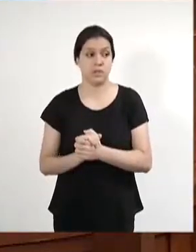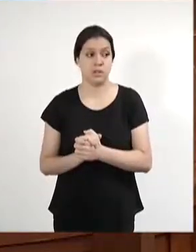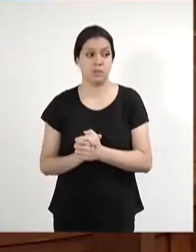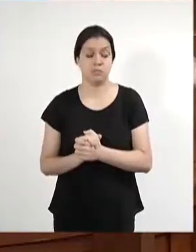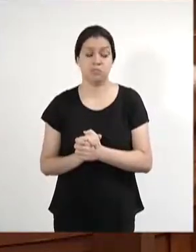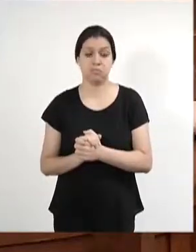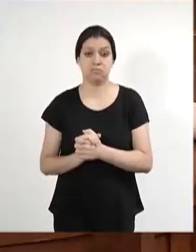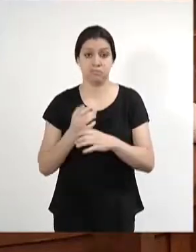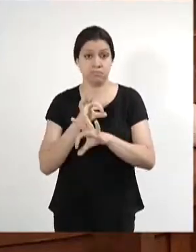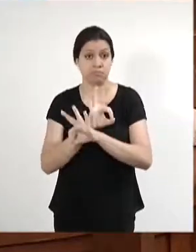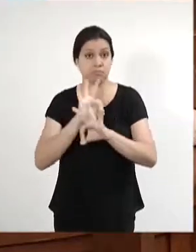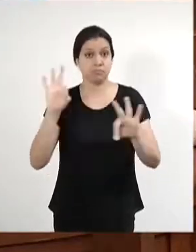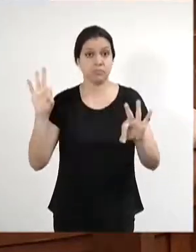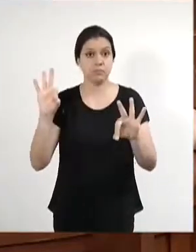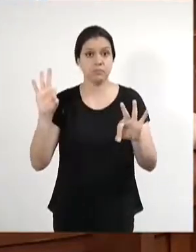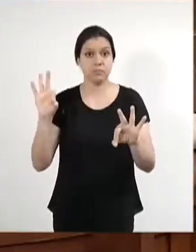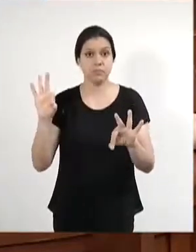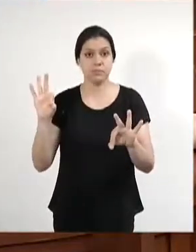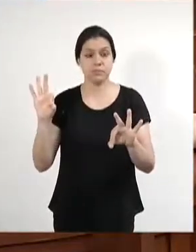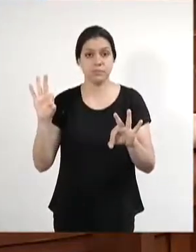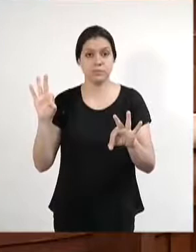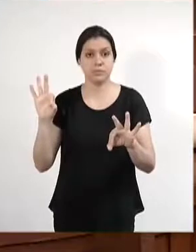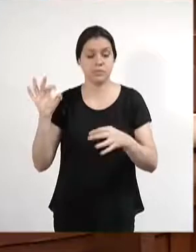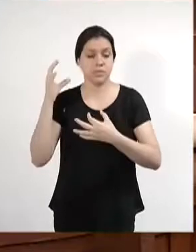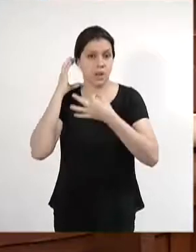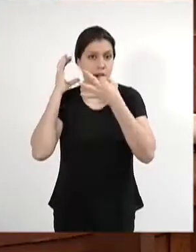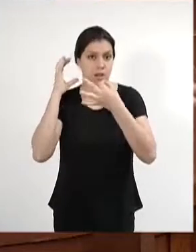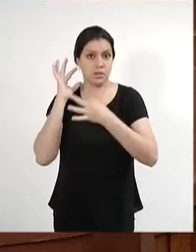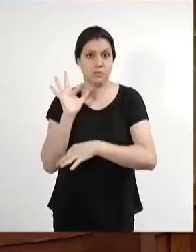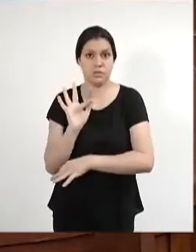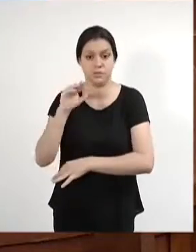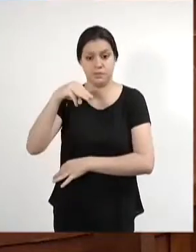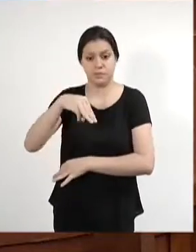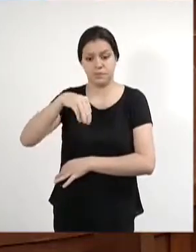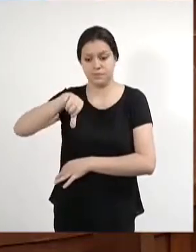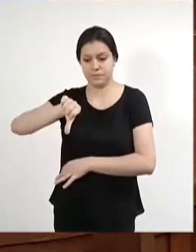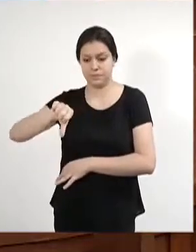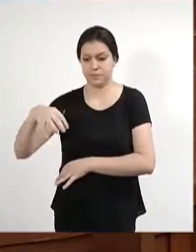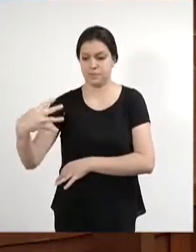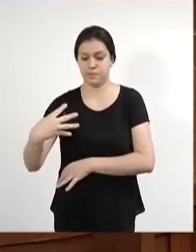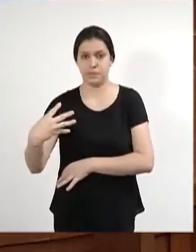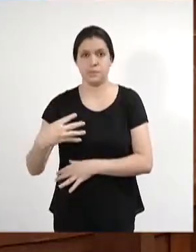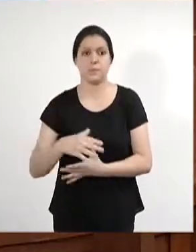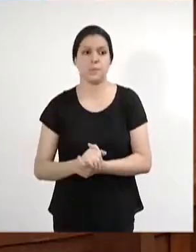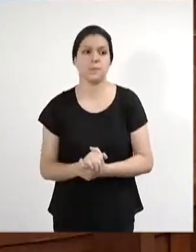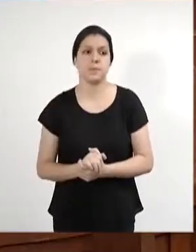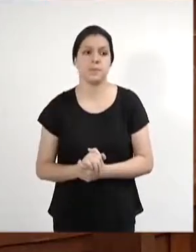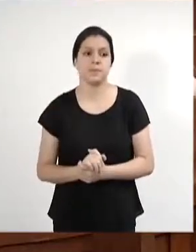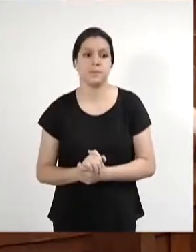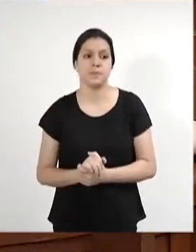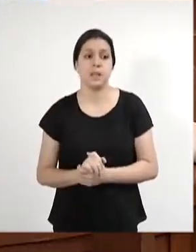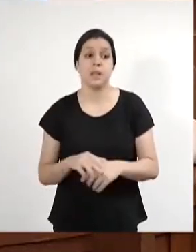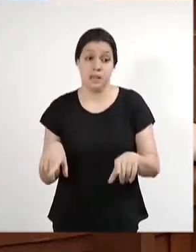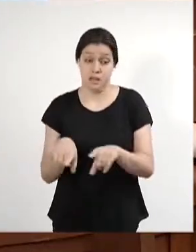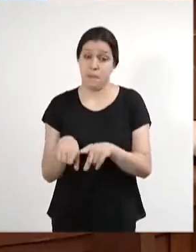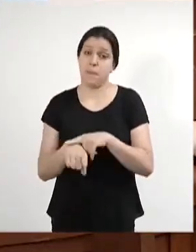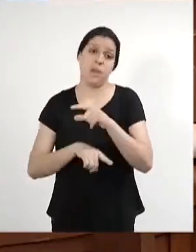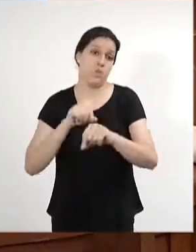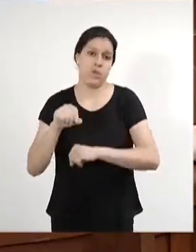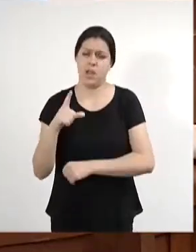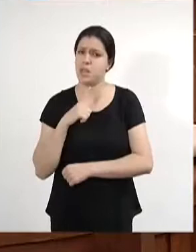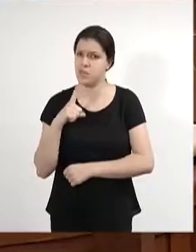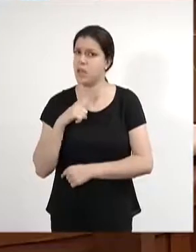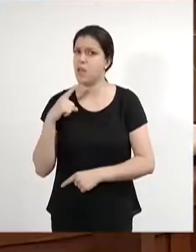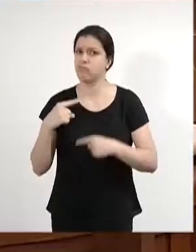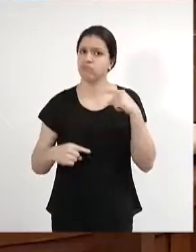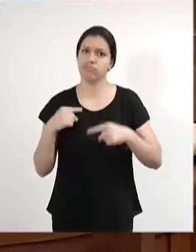maestria, pela FM 94. Além disso, nós temos